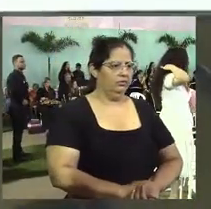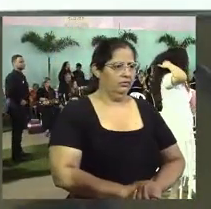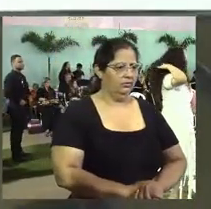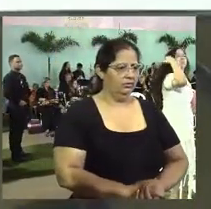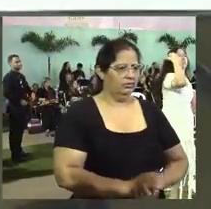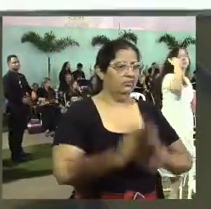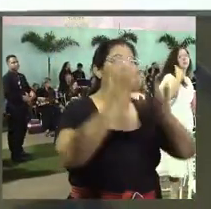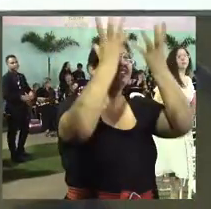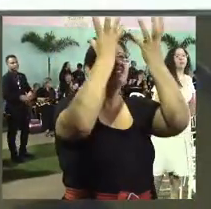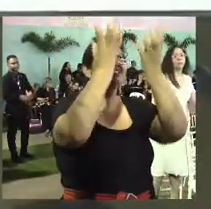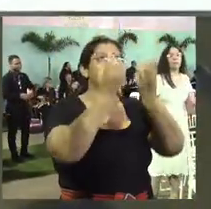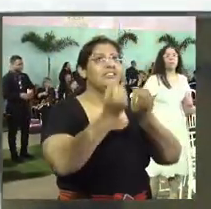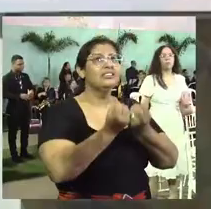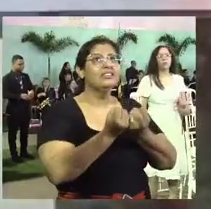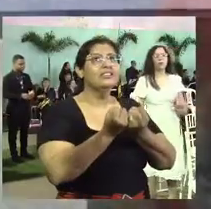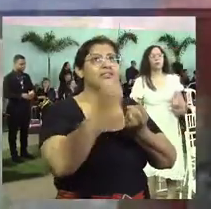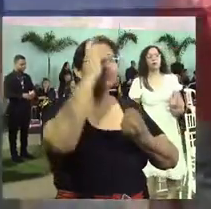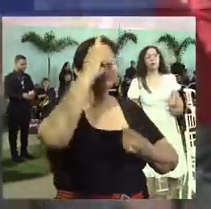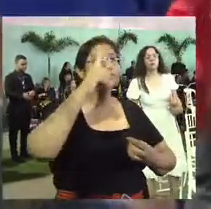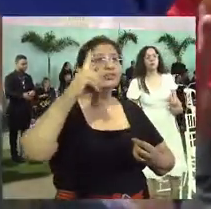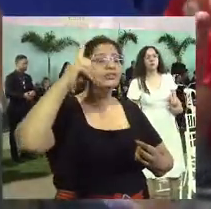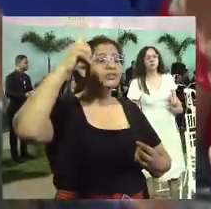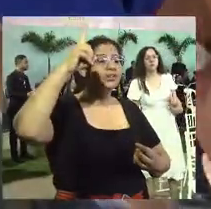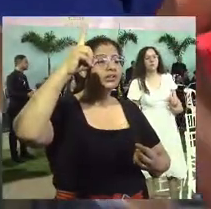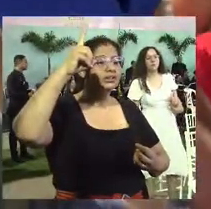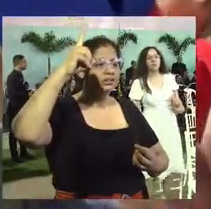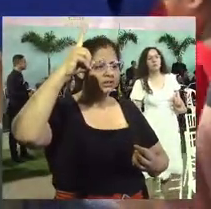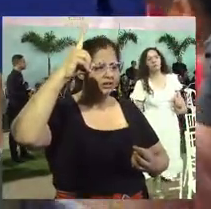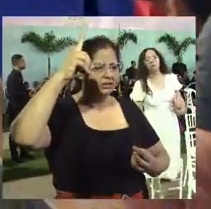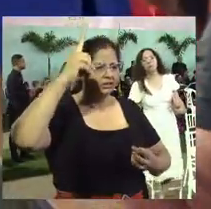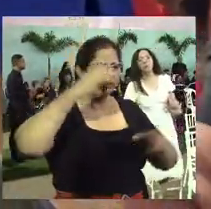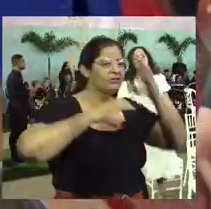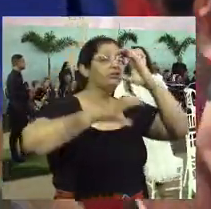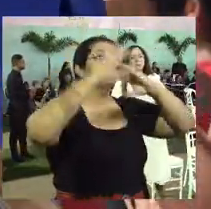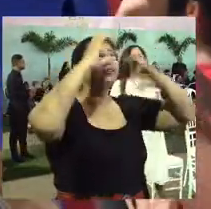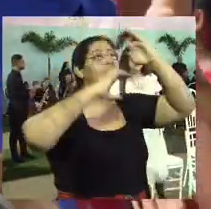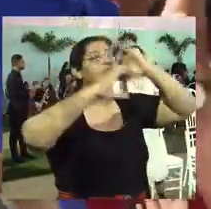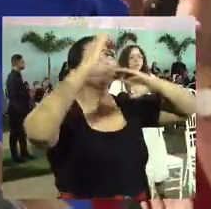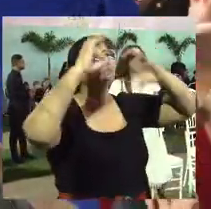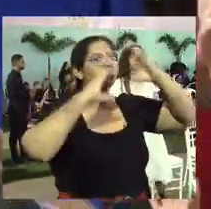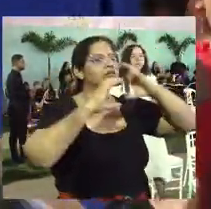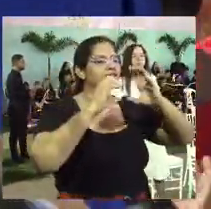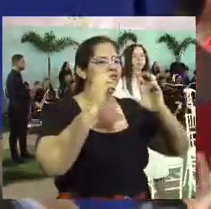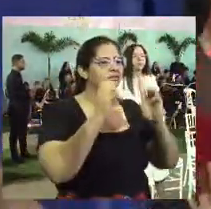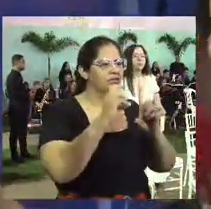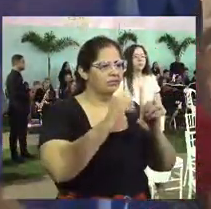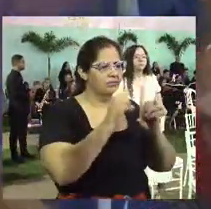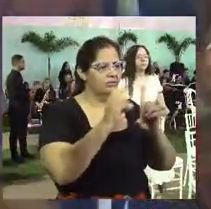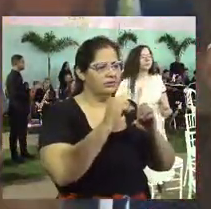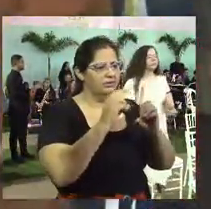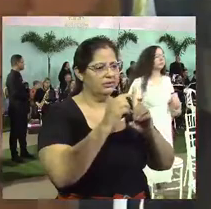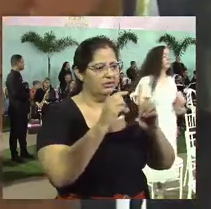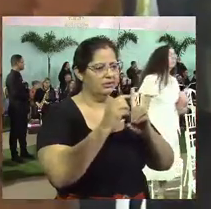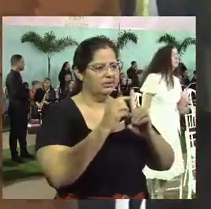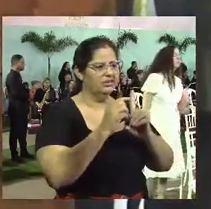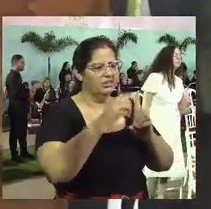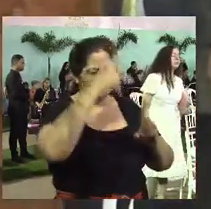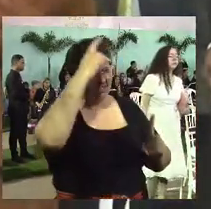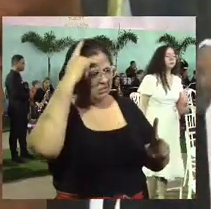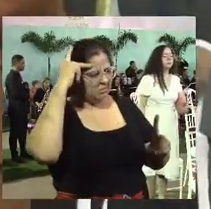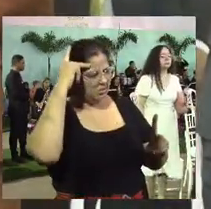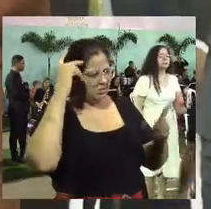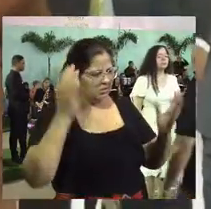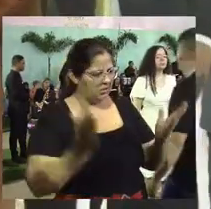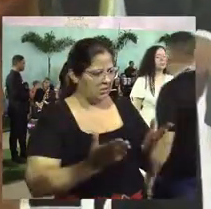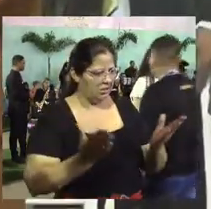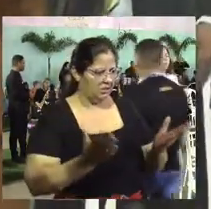receba de Deus Avivamento Vamos adorar vamos preparar um ambiente para a palavra tem gente agora enquanto